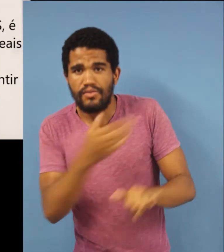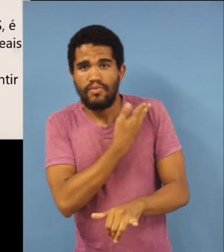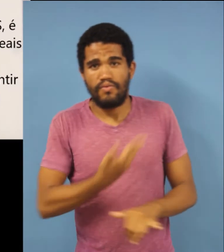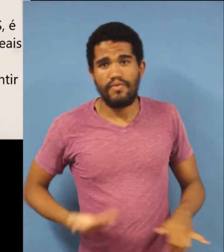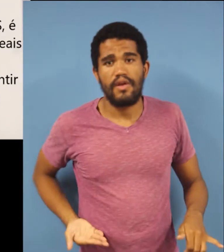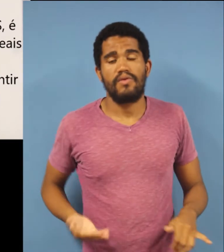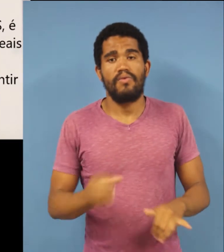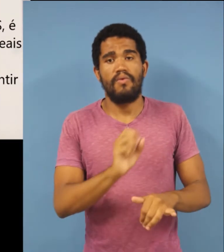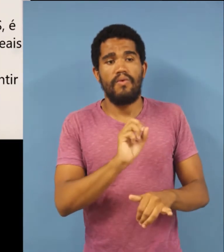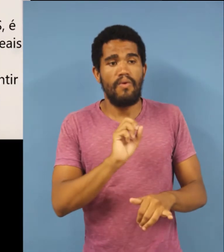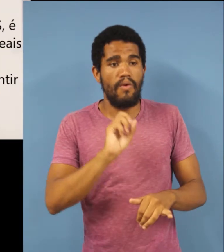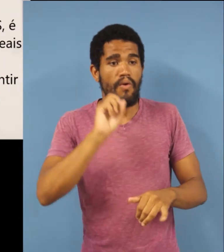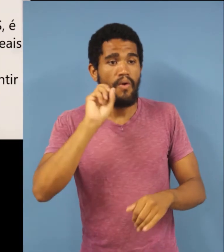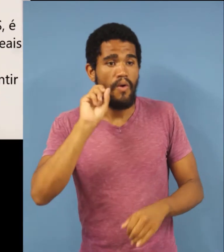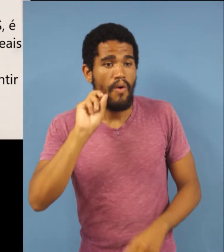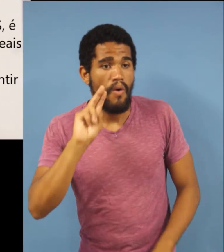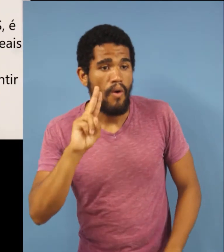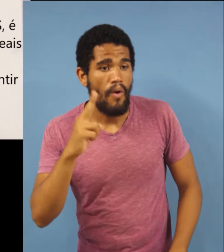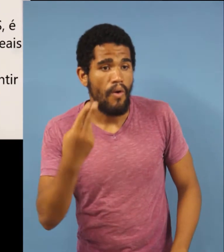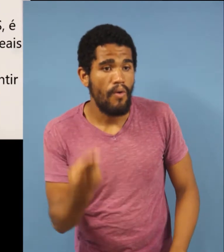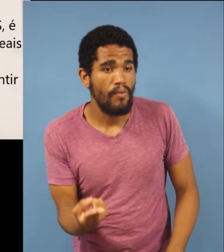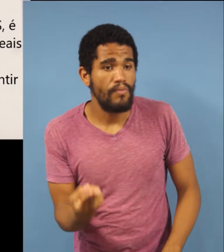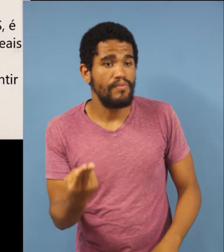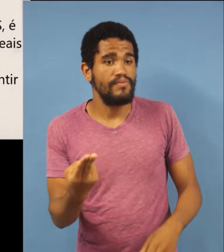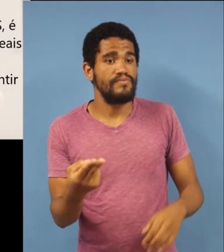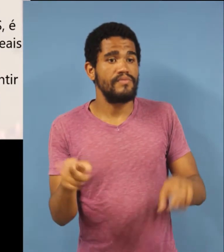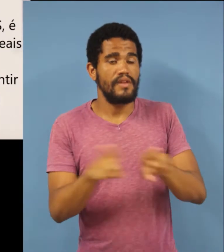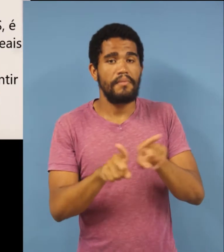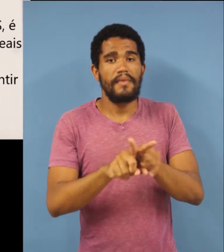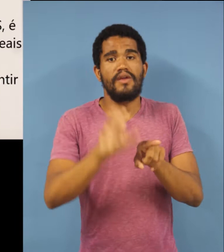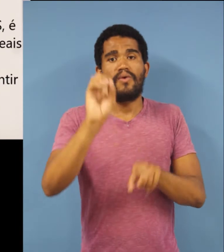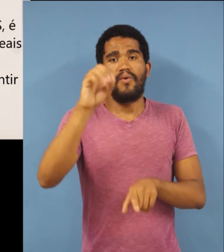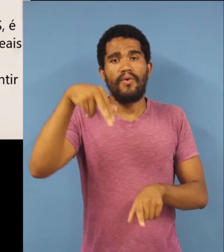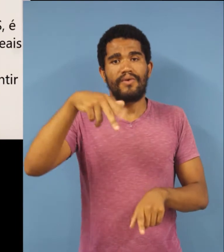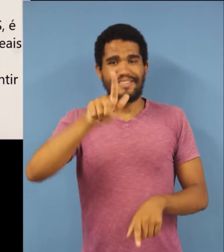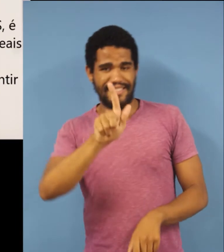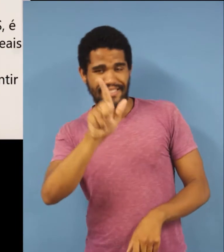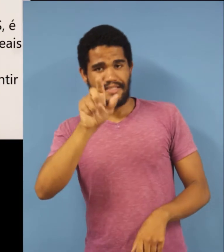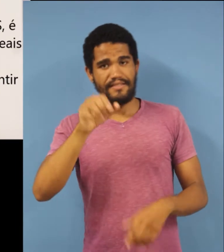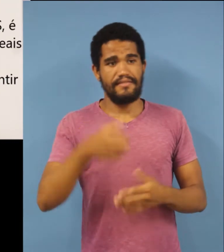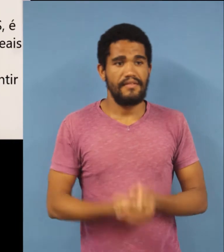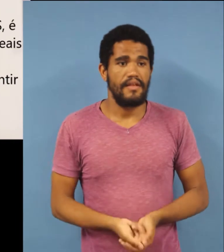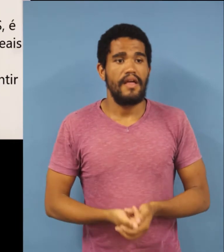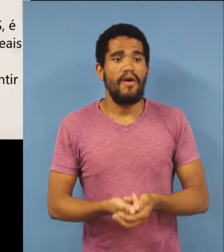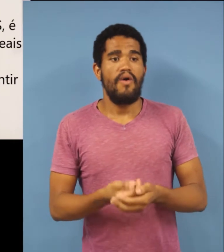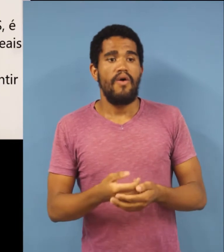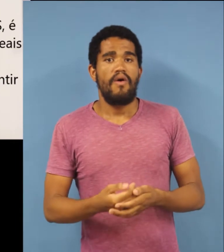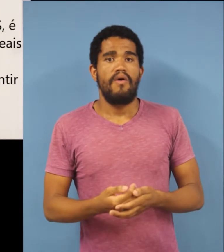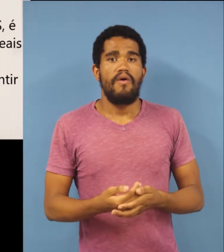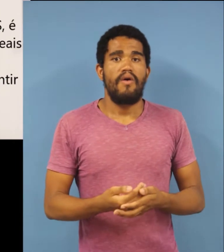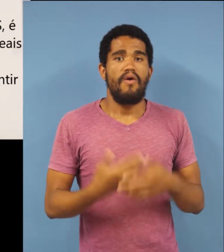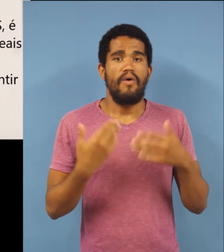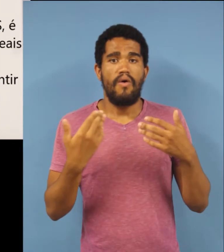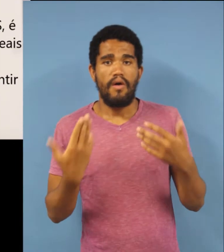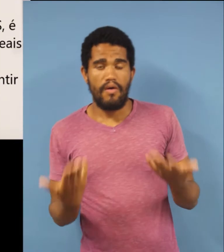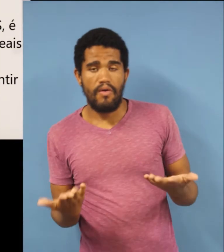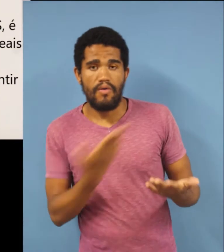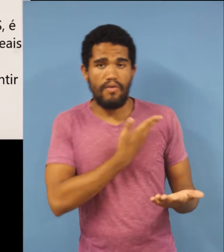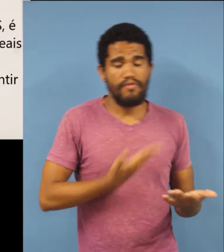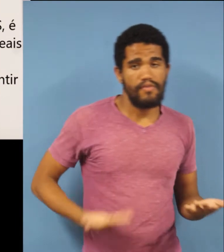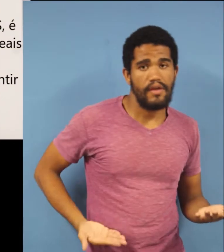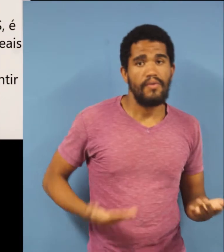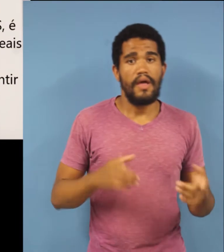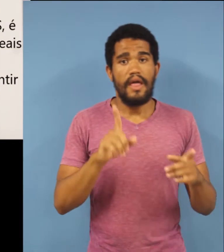do governo ou de ONGs. E aí eu tenho e por campanhas e por propagandas do governo ou de ONGs,